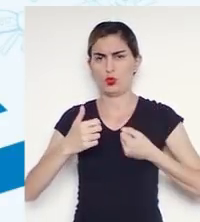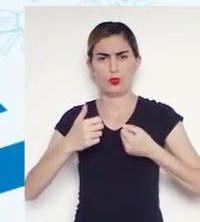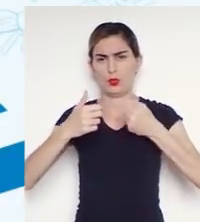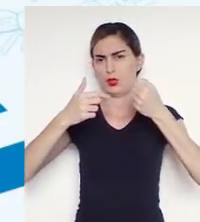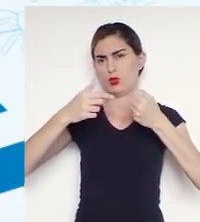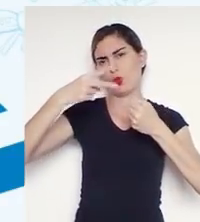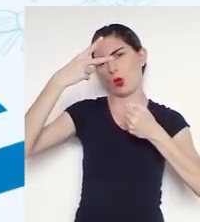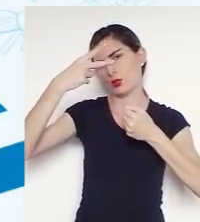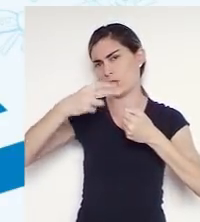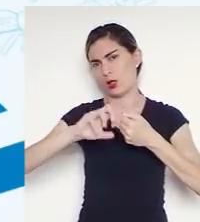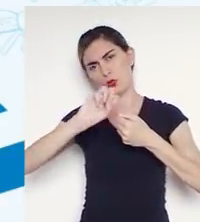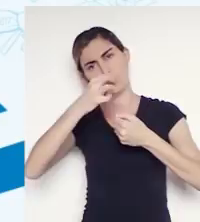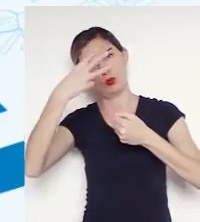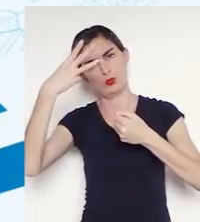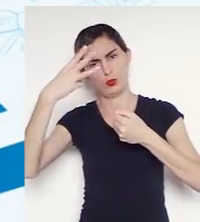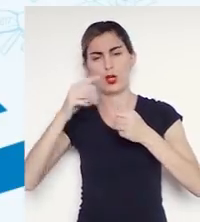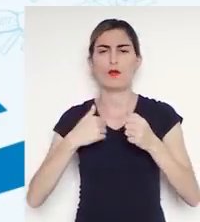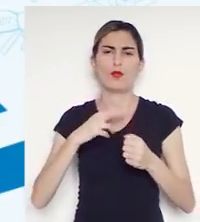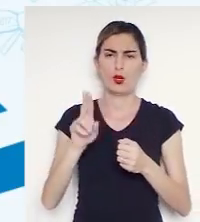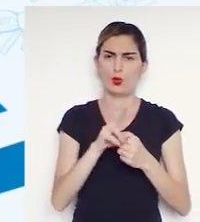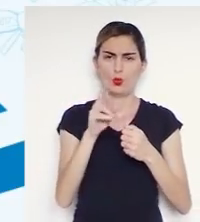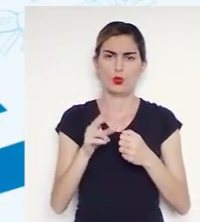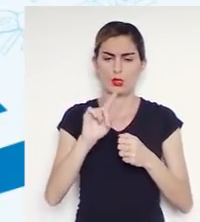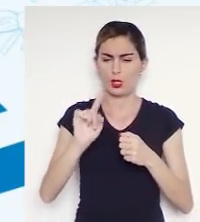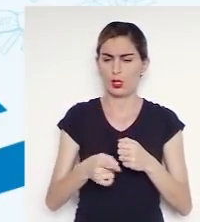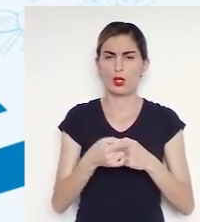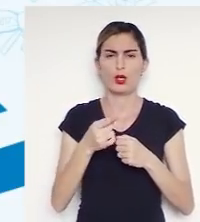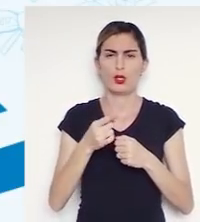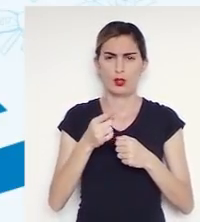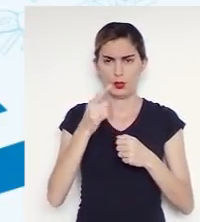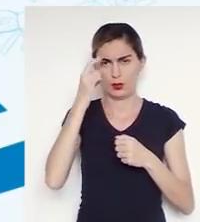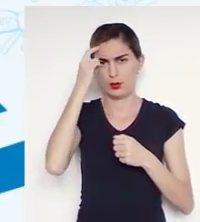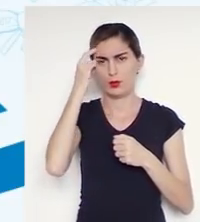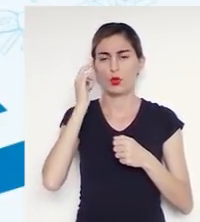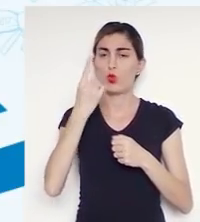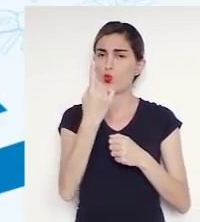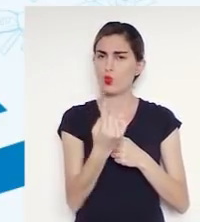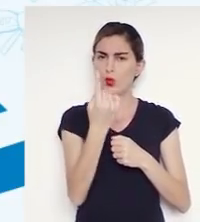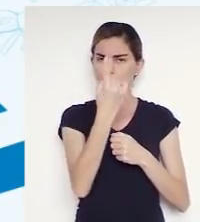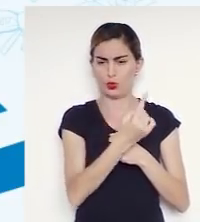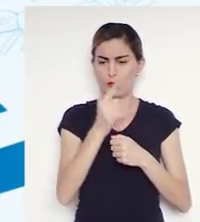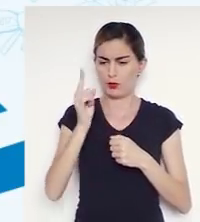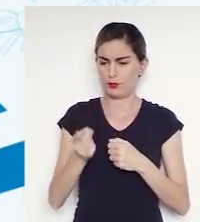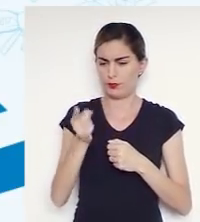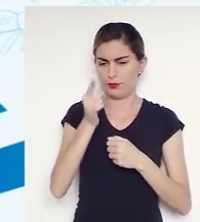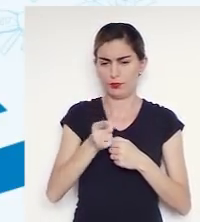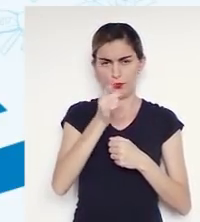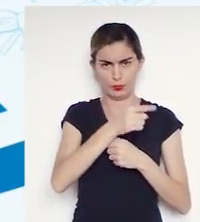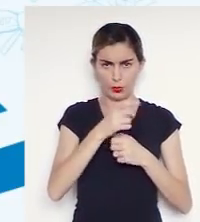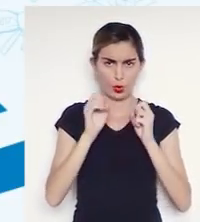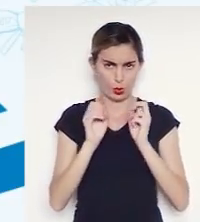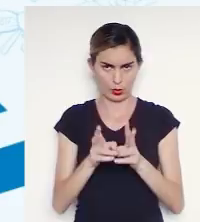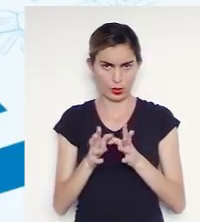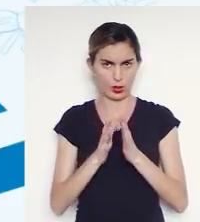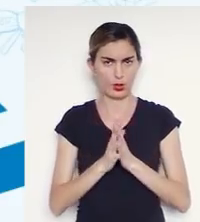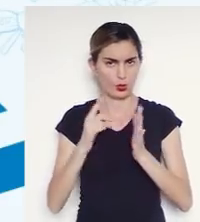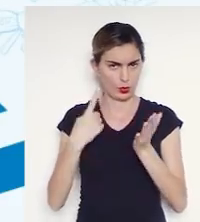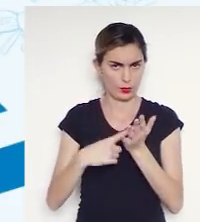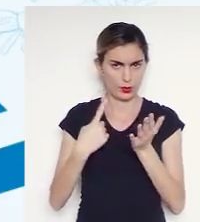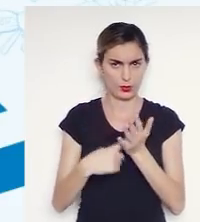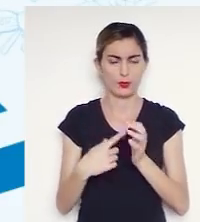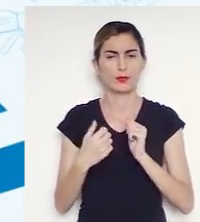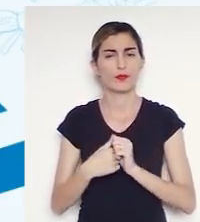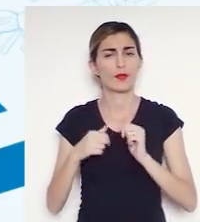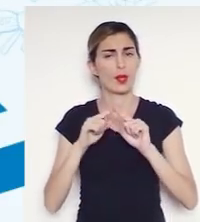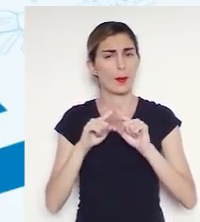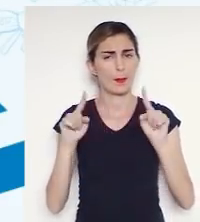quadrado ou ao cubo, a gente vai mexer a vírgula em litro de uma em uma casa decimal, ok?